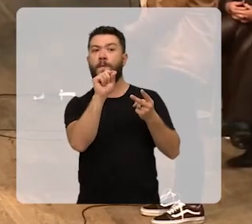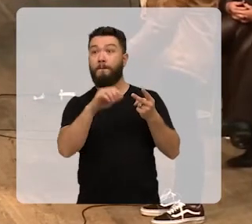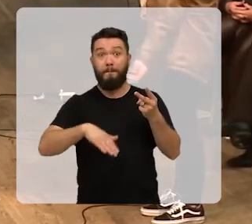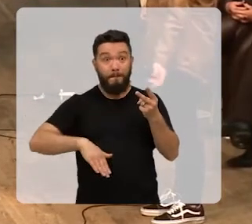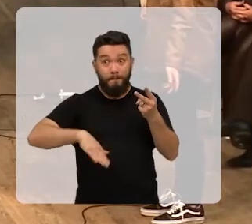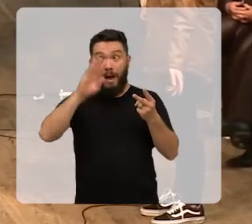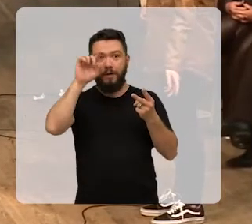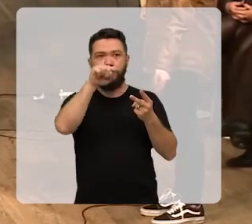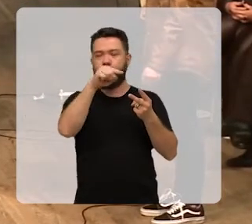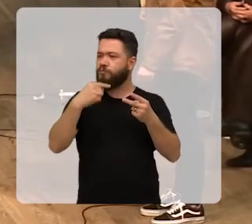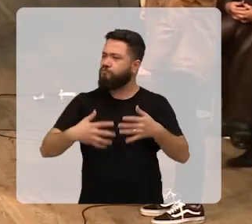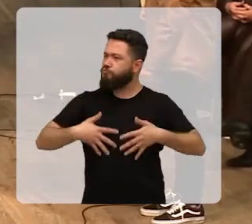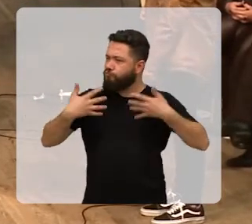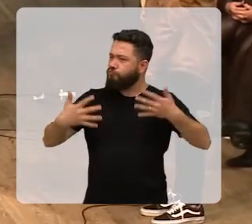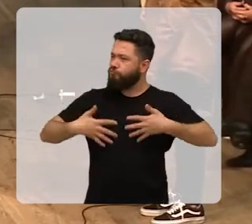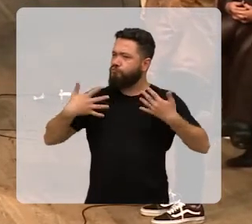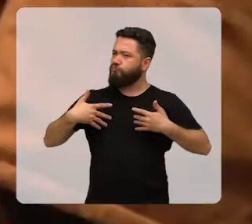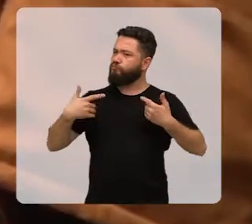de todos esses anos